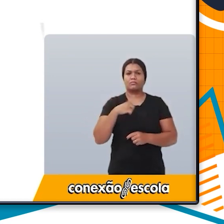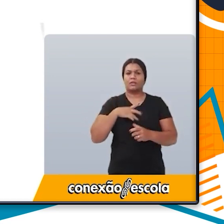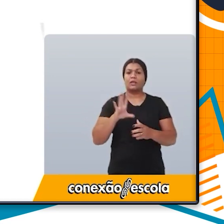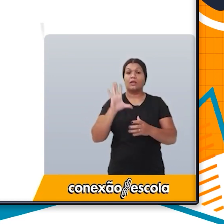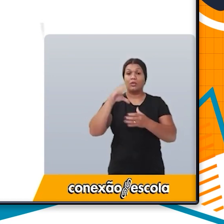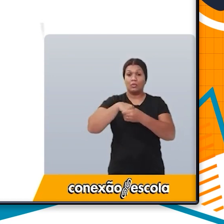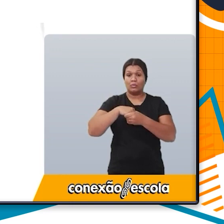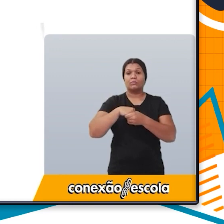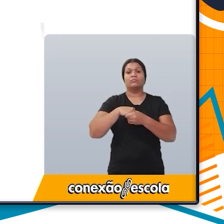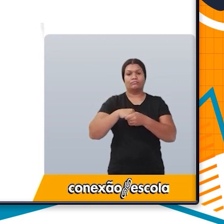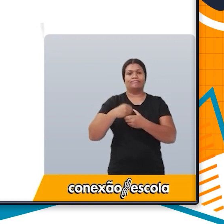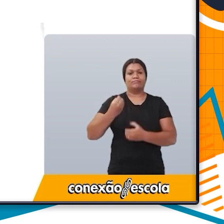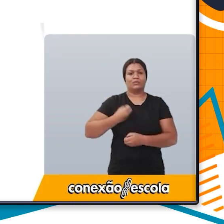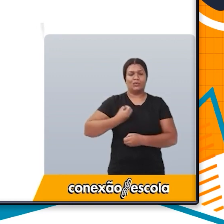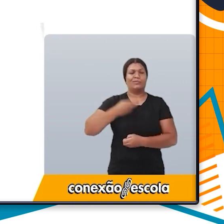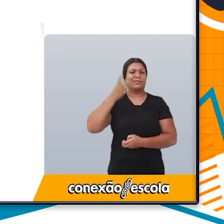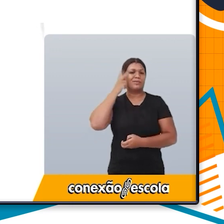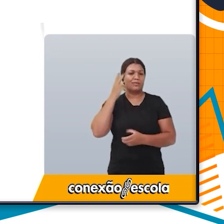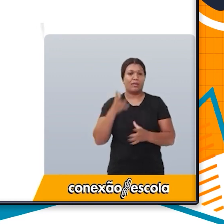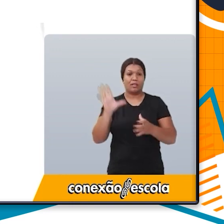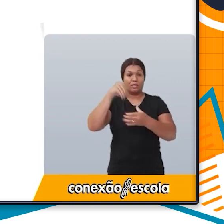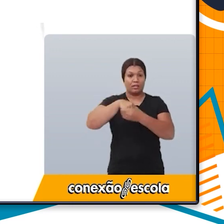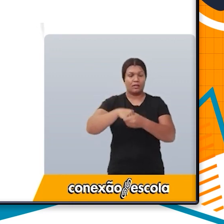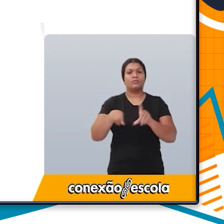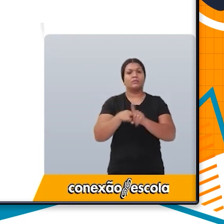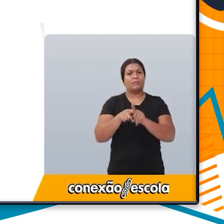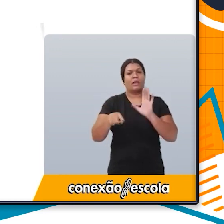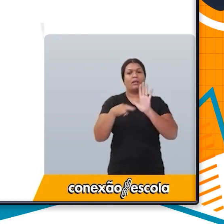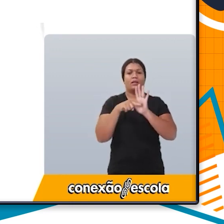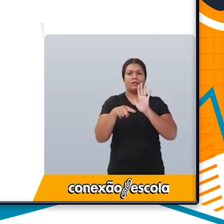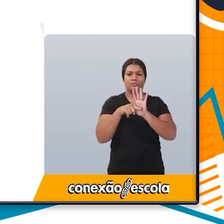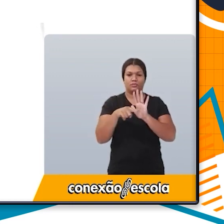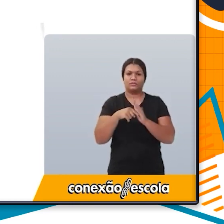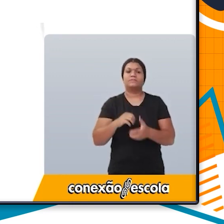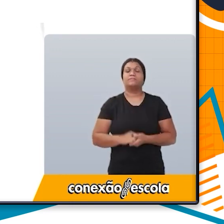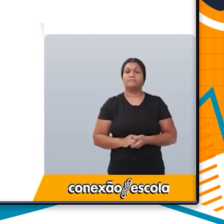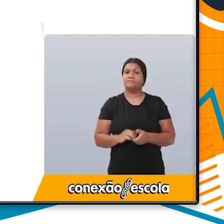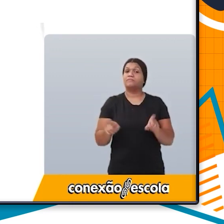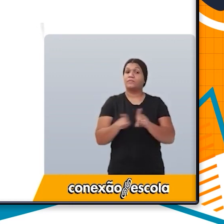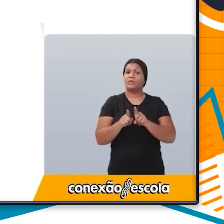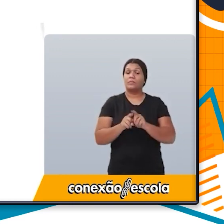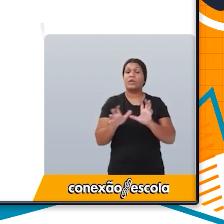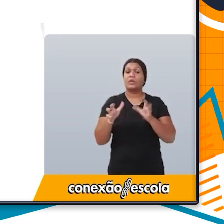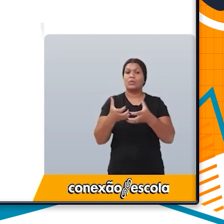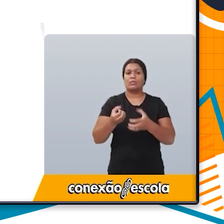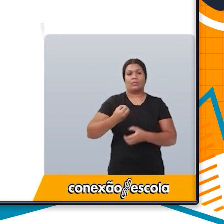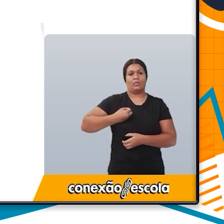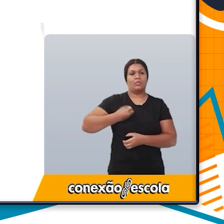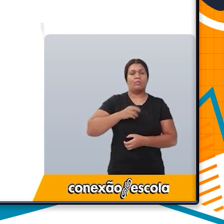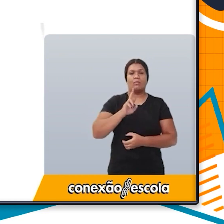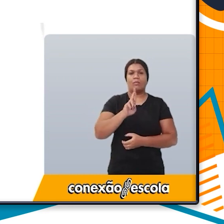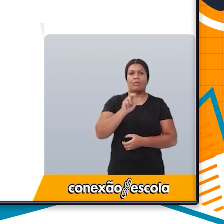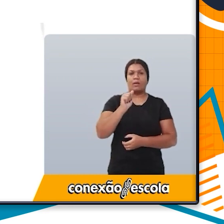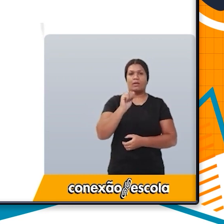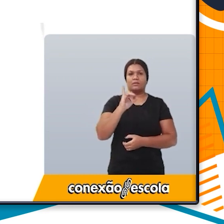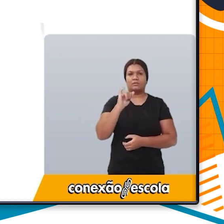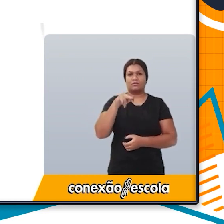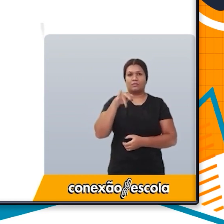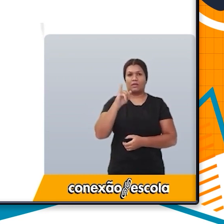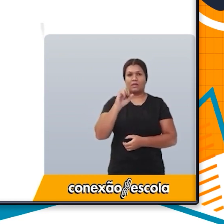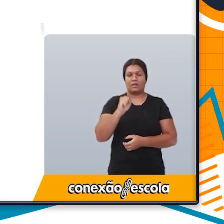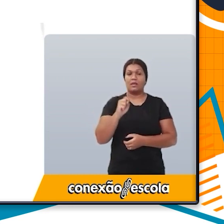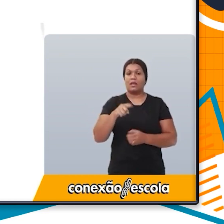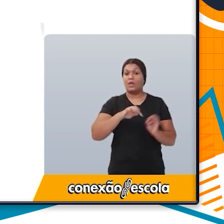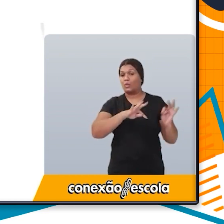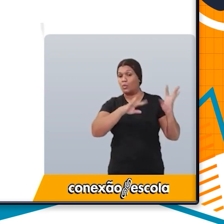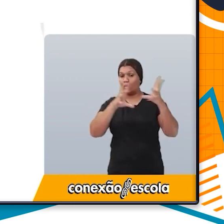números naturais, mais os números negativos. O conjunto dos números racionais, que são todos os números